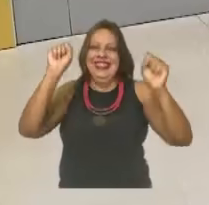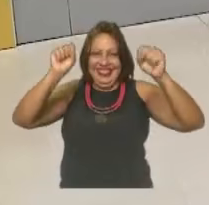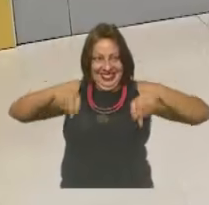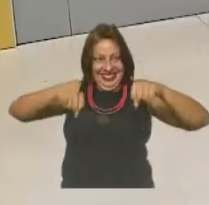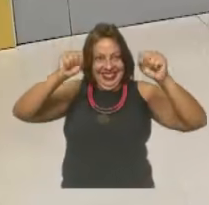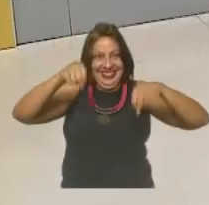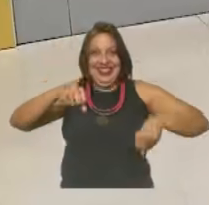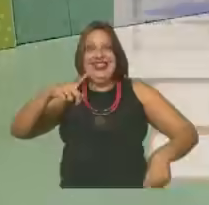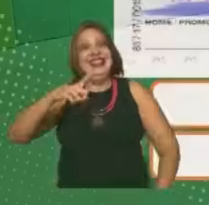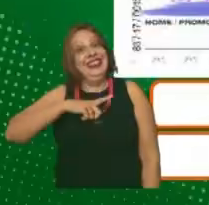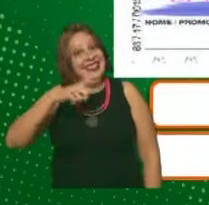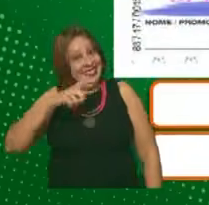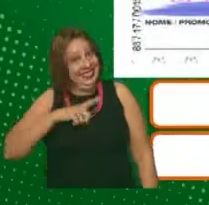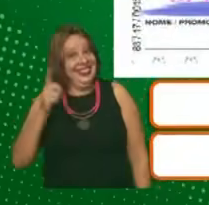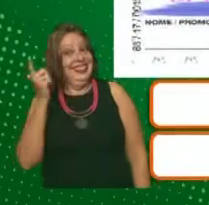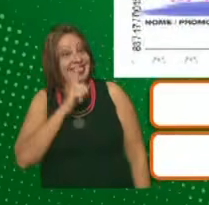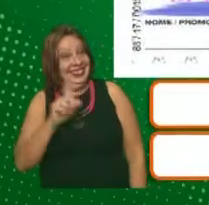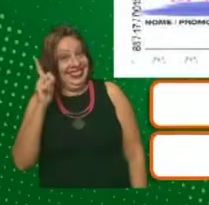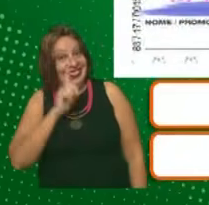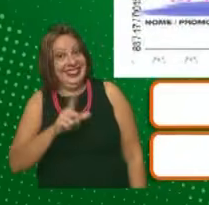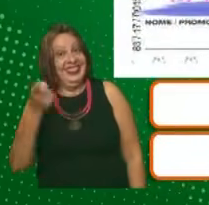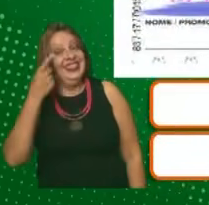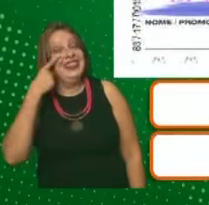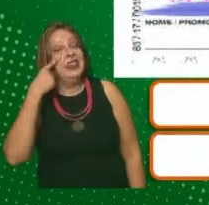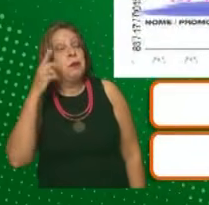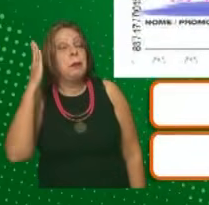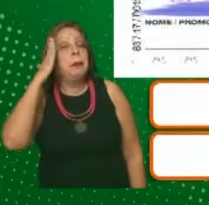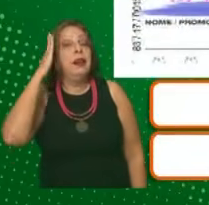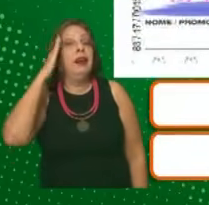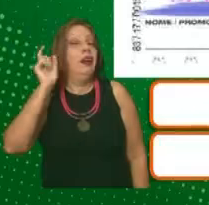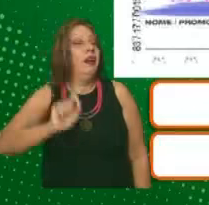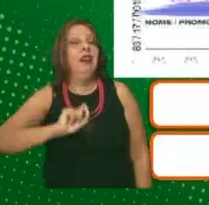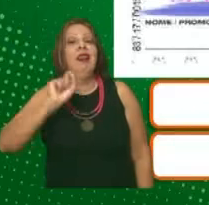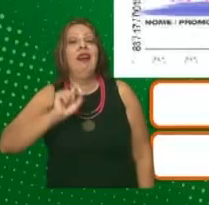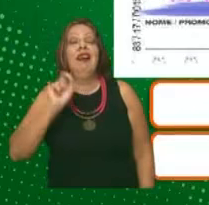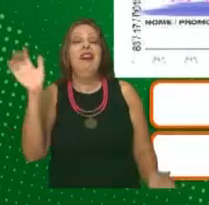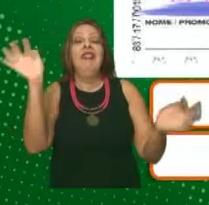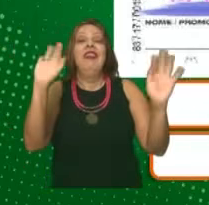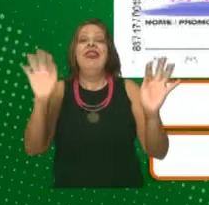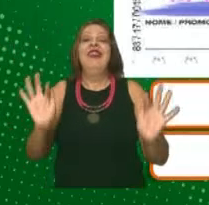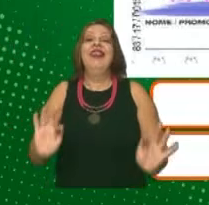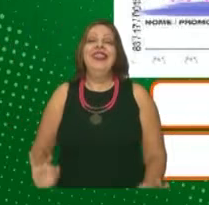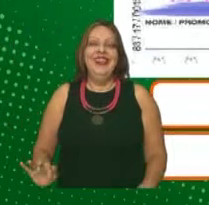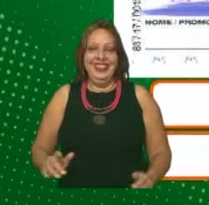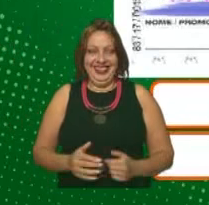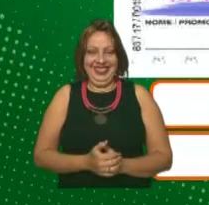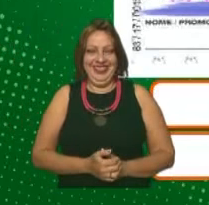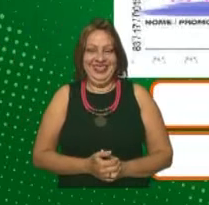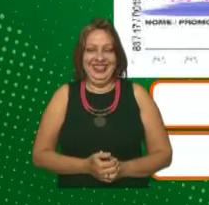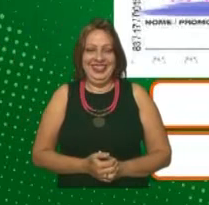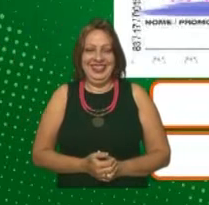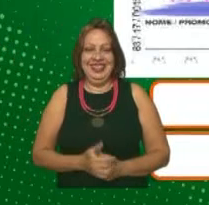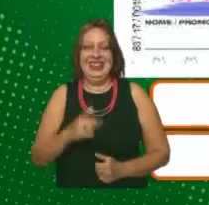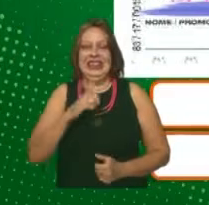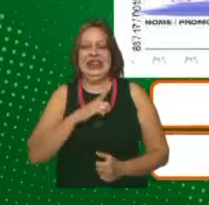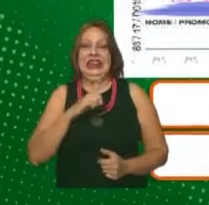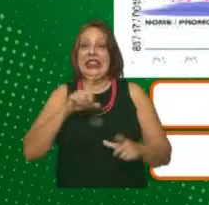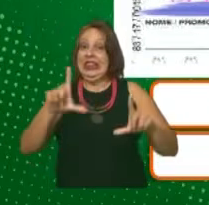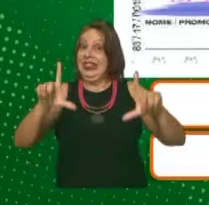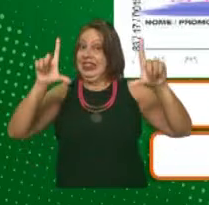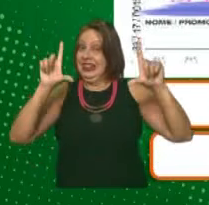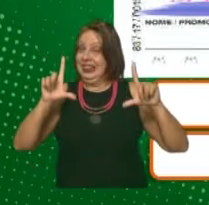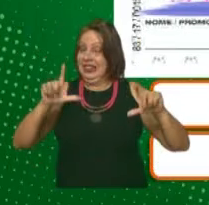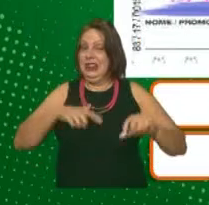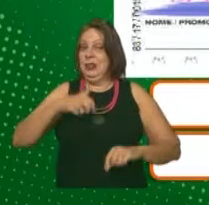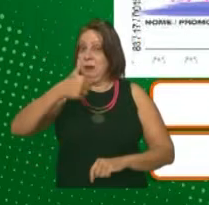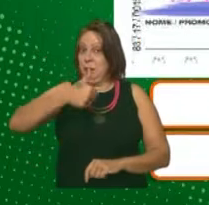sim! Tem contemplados, vamos saber quem são os felizardos. Ah, já temos aí na tela o